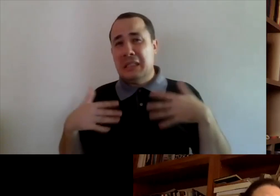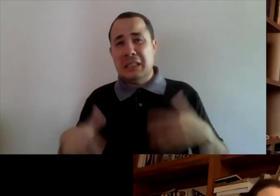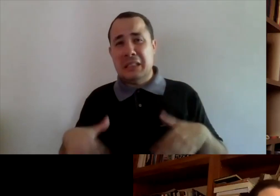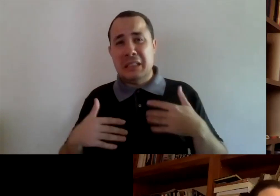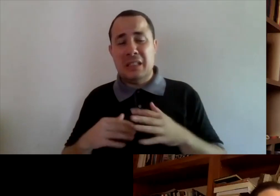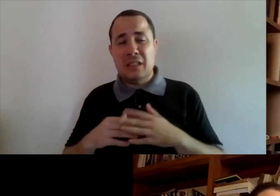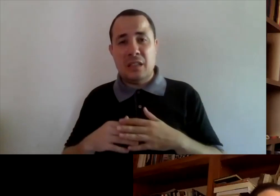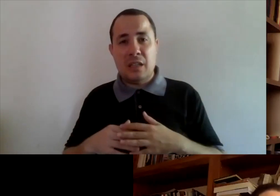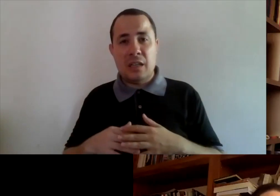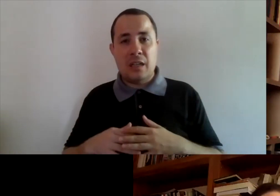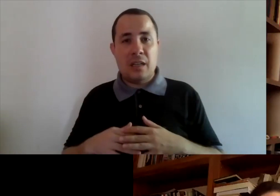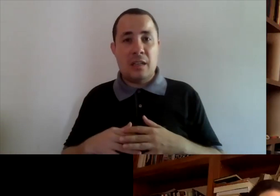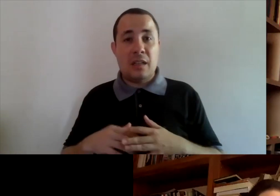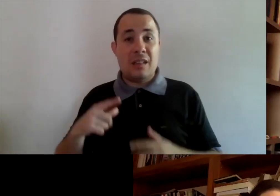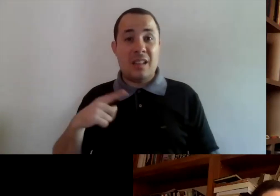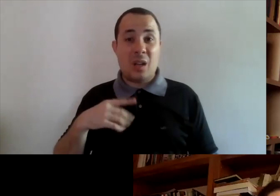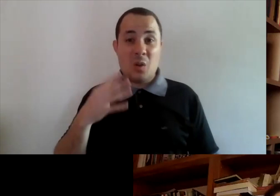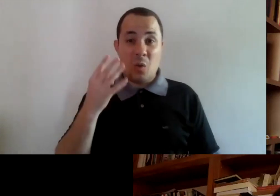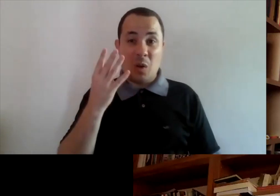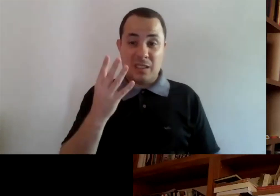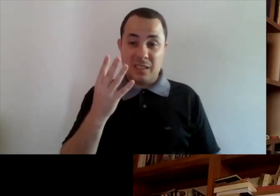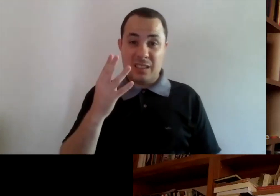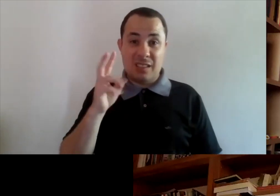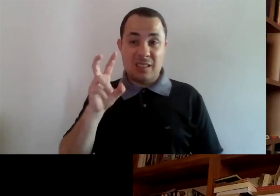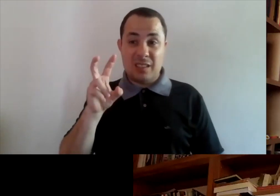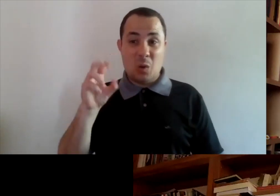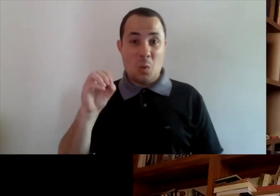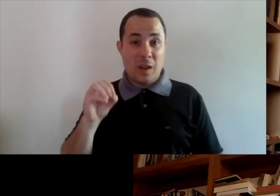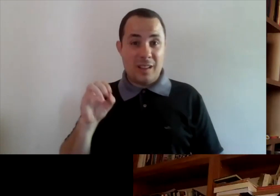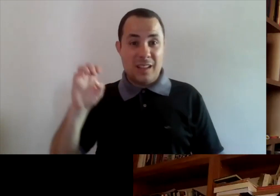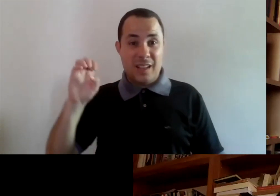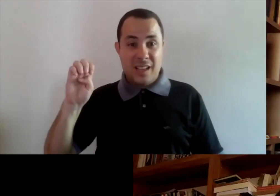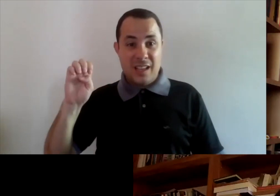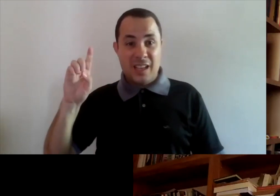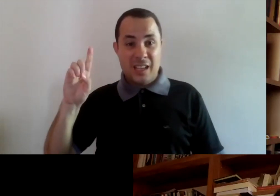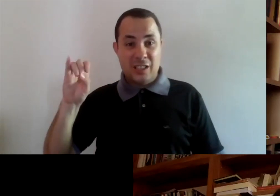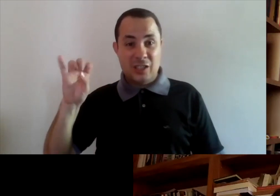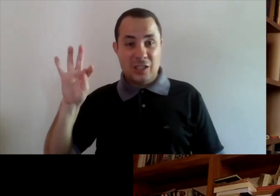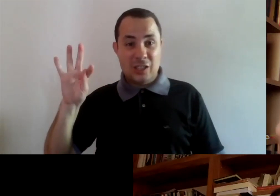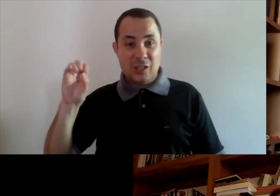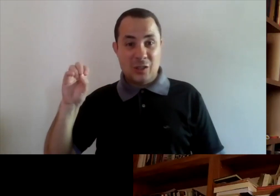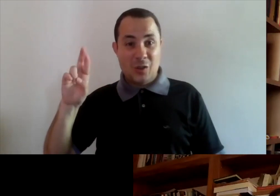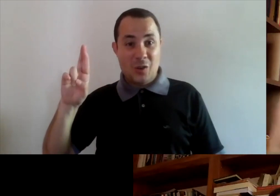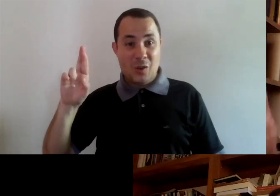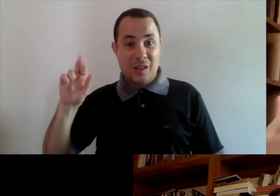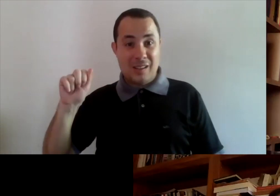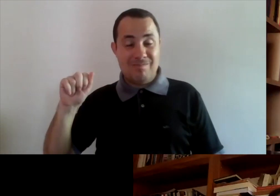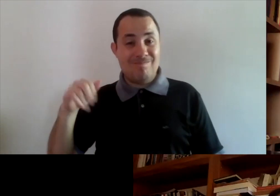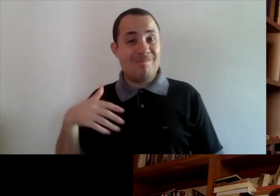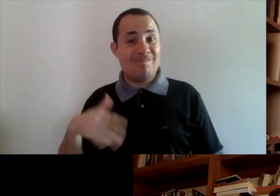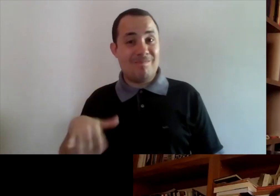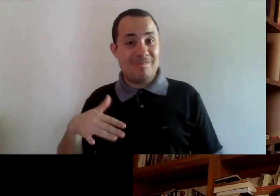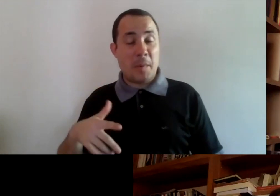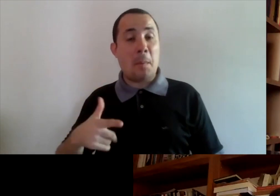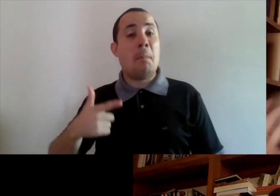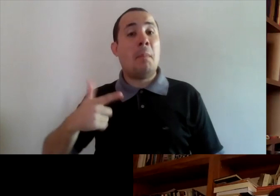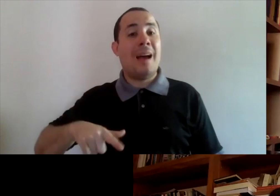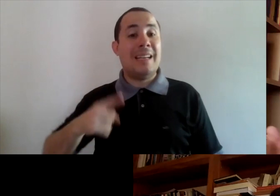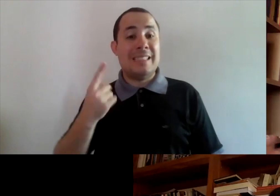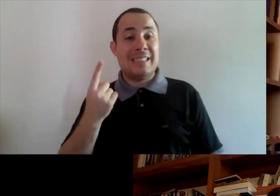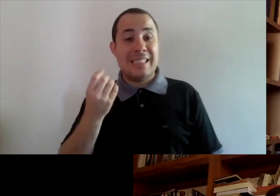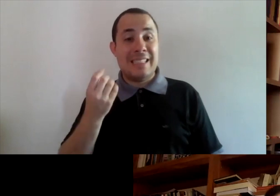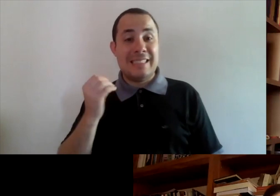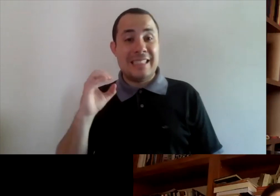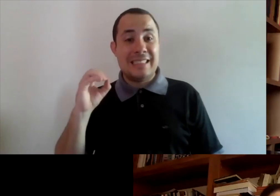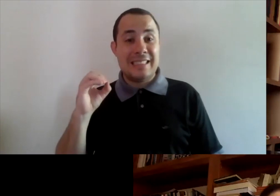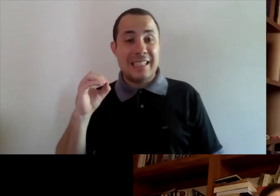são 450 editoras, ou seja, é um cenário bastante fragmentado, e além disso, 162 autores